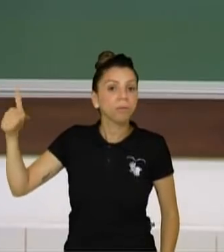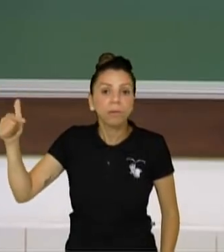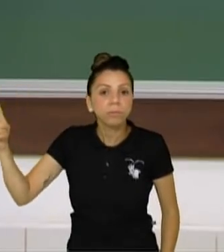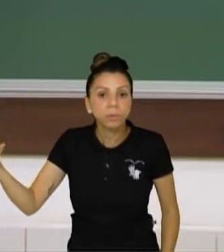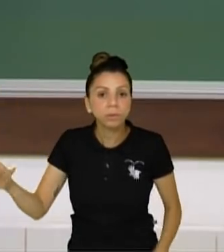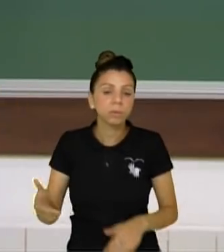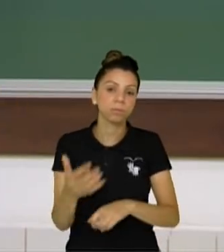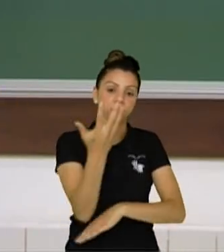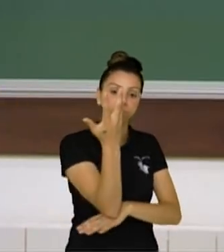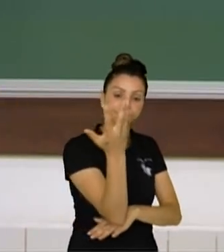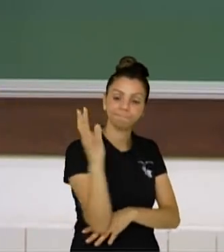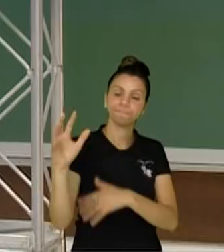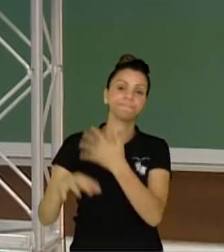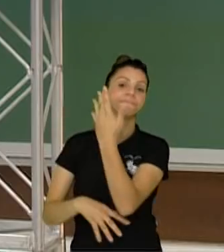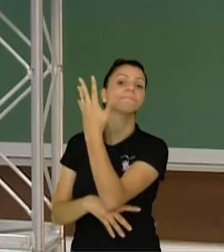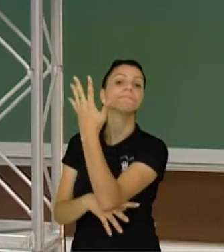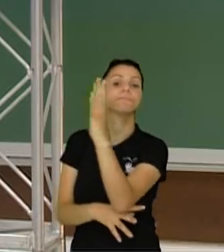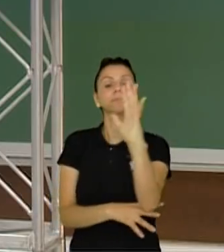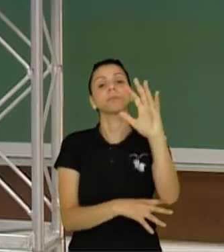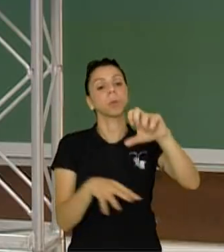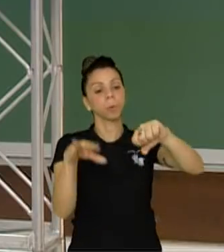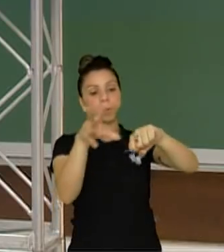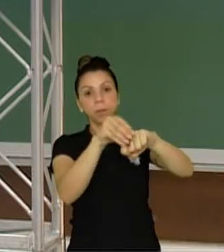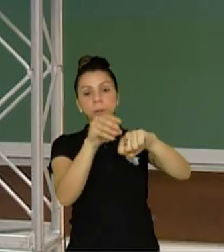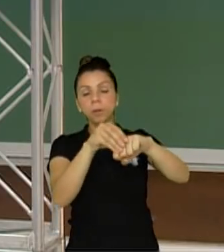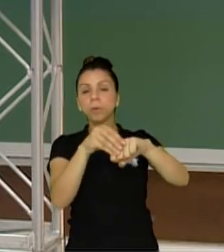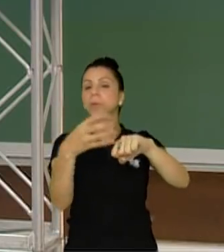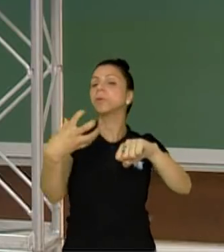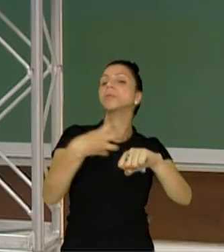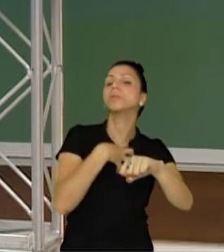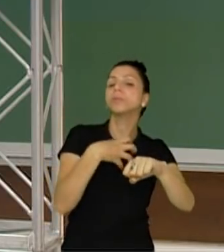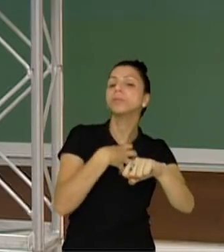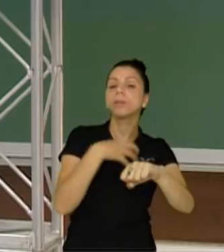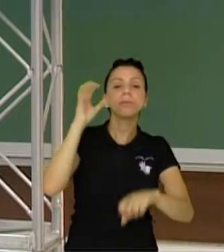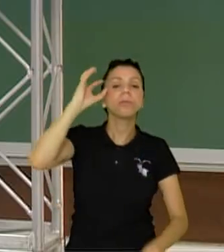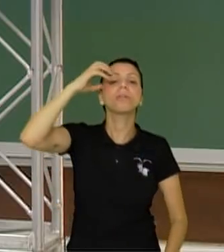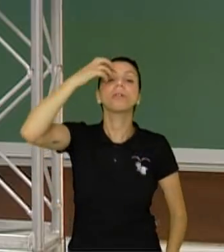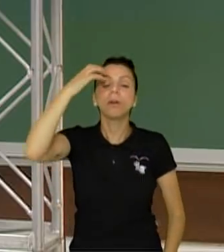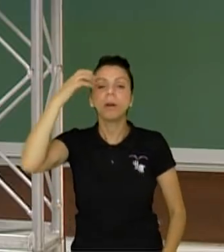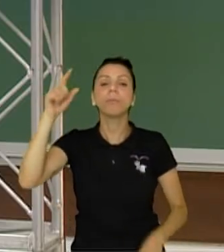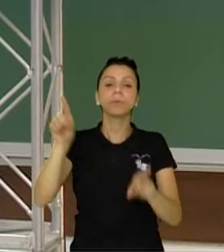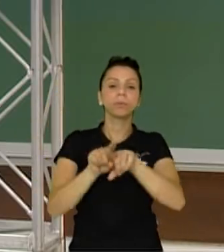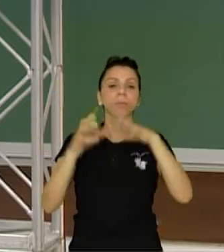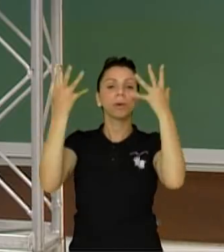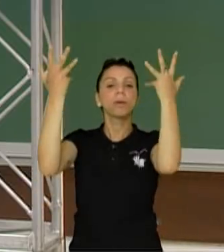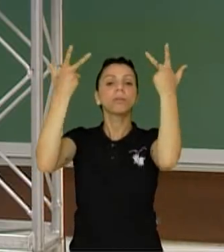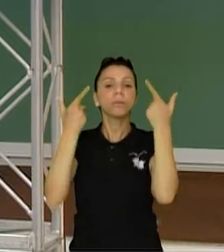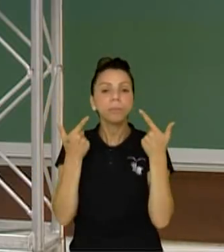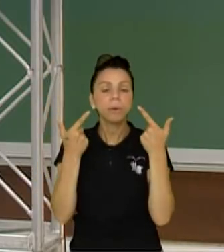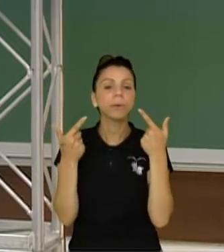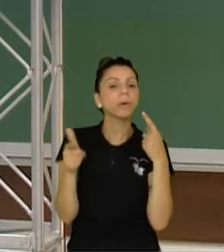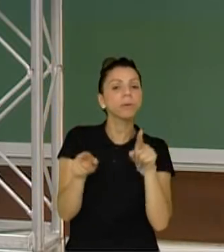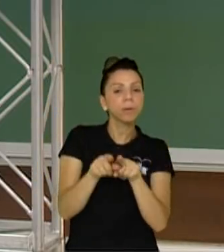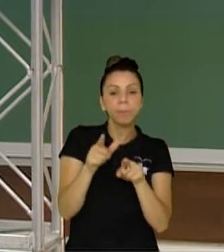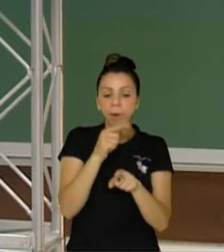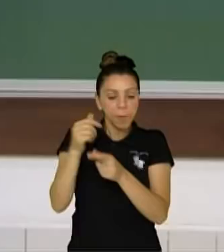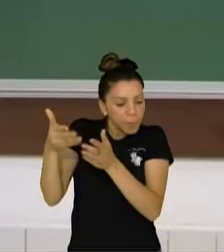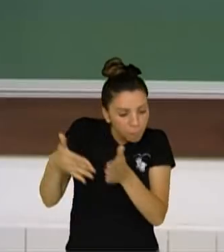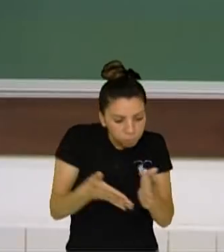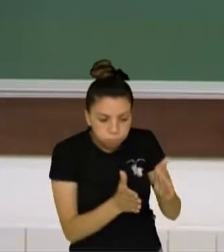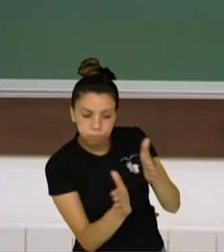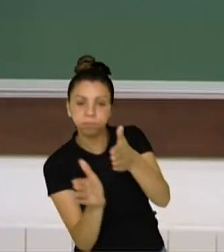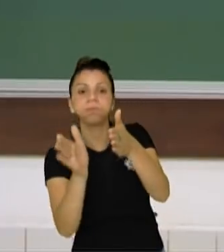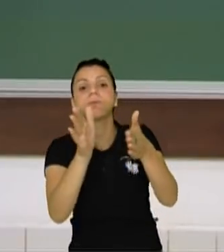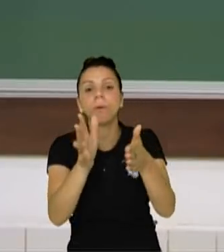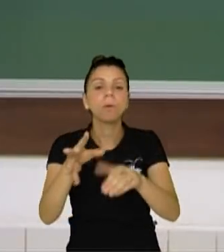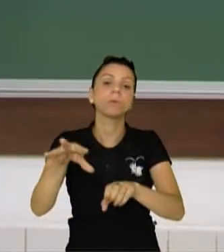as plantas, sobre o modos, sobre os hábitos dos animais, sobre o curso dos rios.